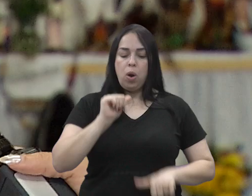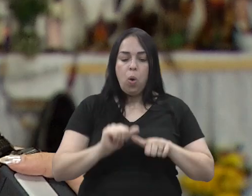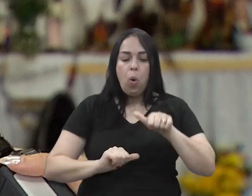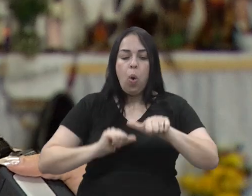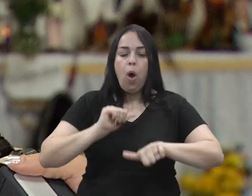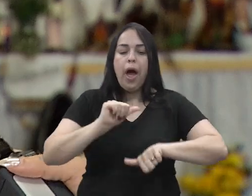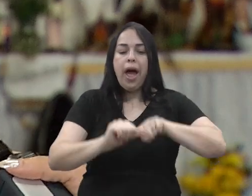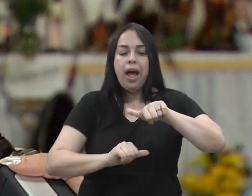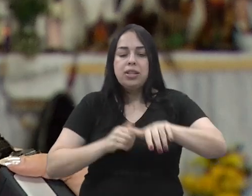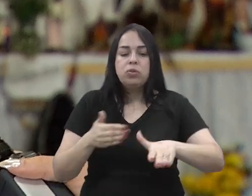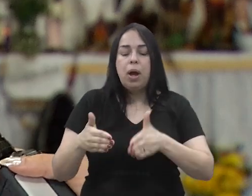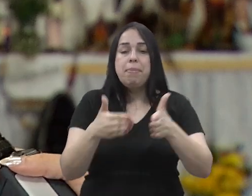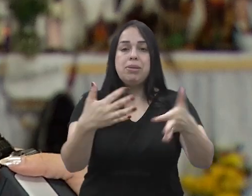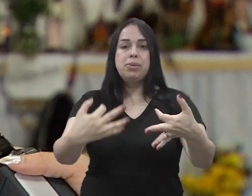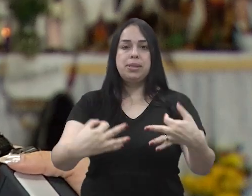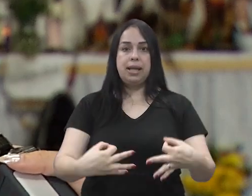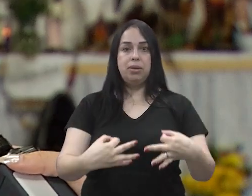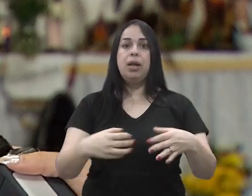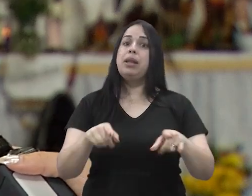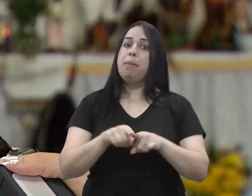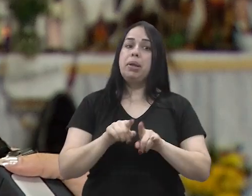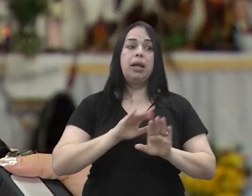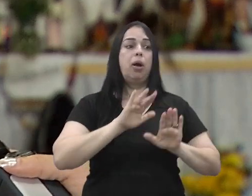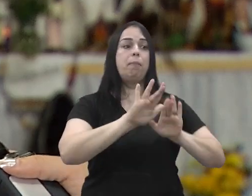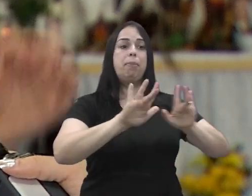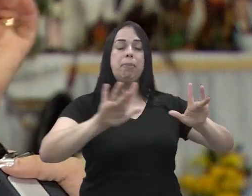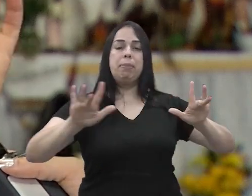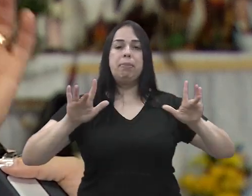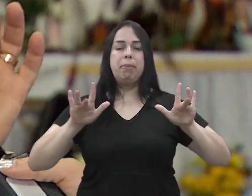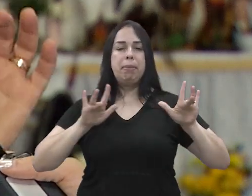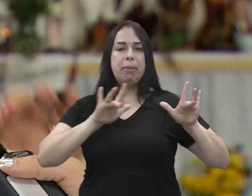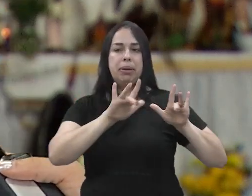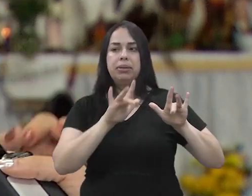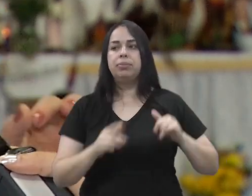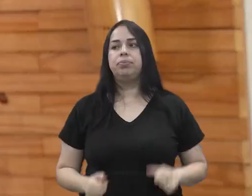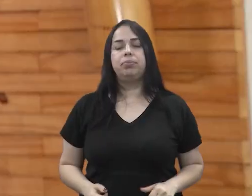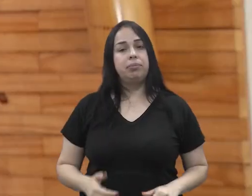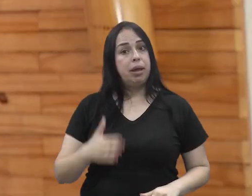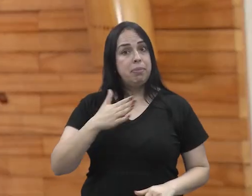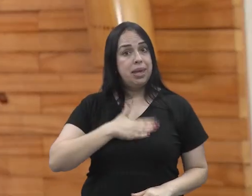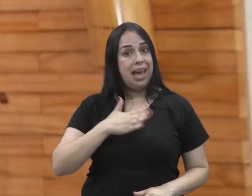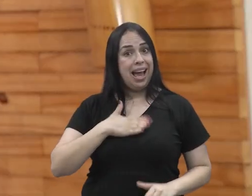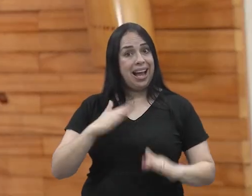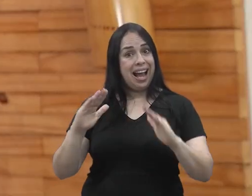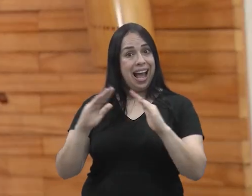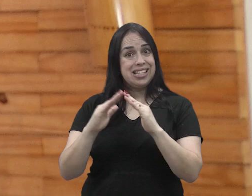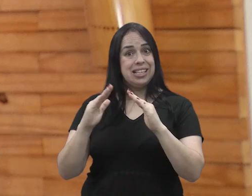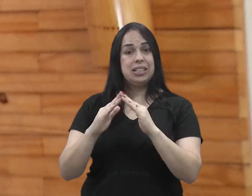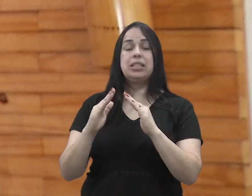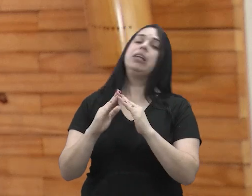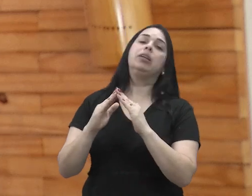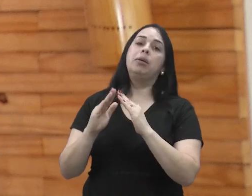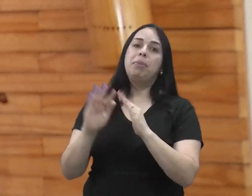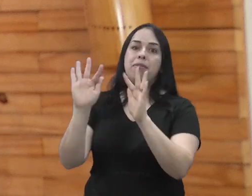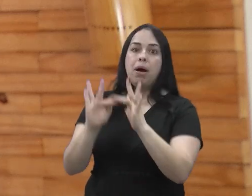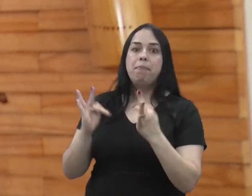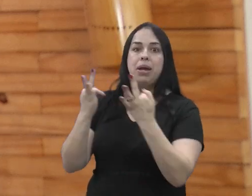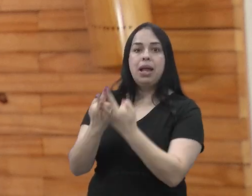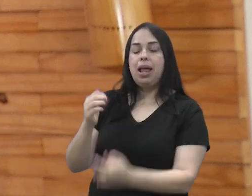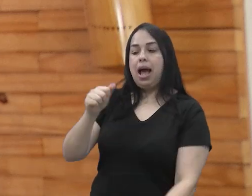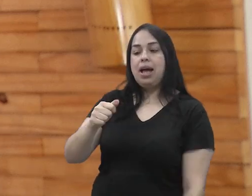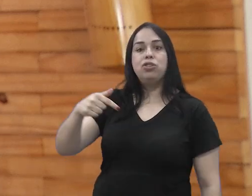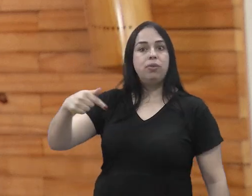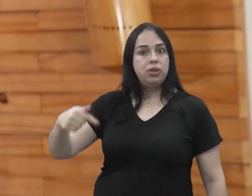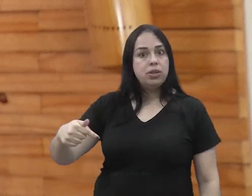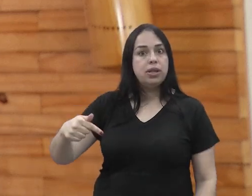estou no caminho certo. E assim, você tem que multiplicar essa sementinha, né? Na minha casa, todos nós somos adventistas, seguimos